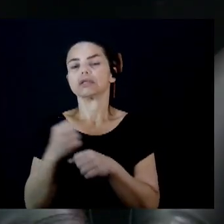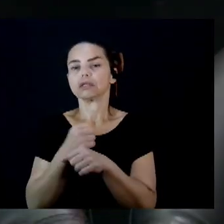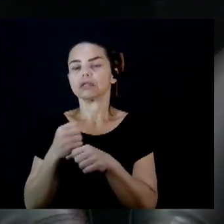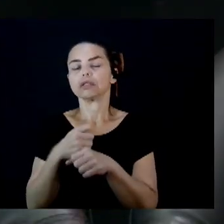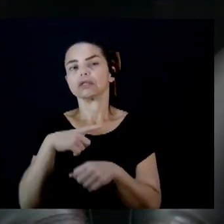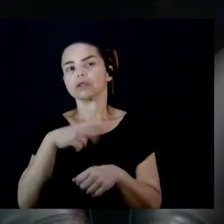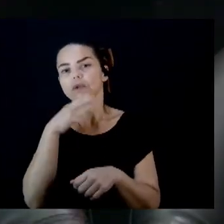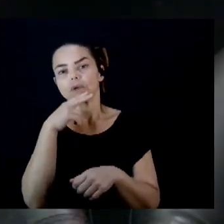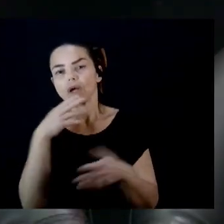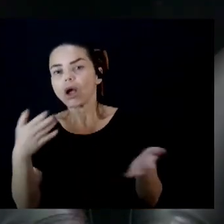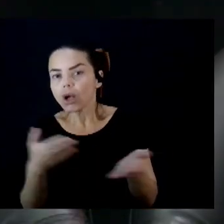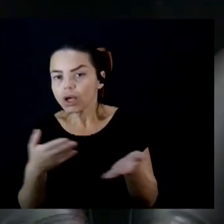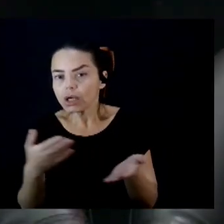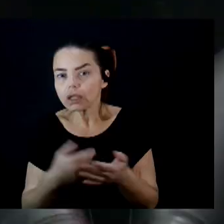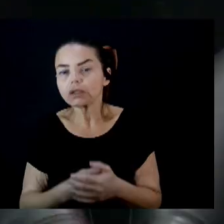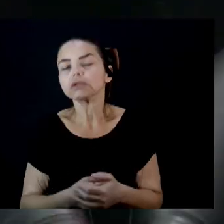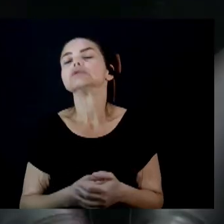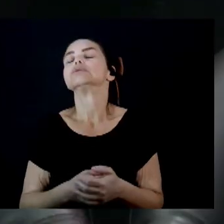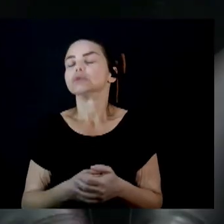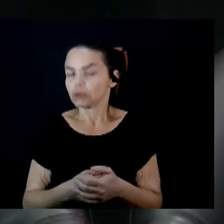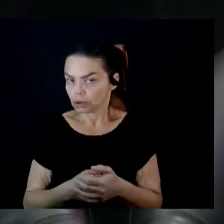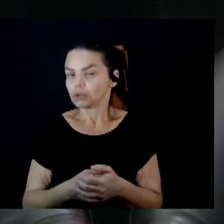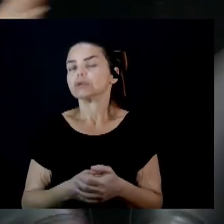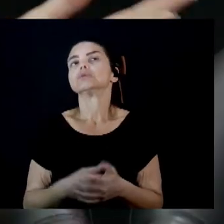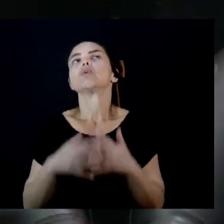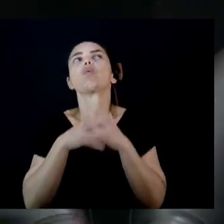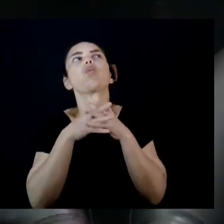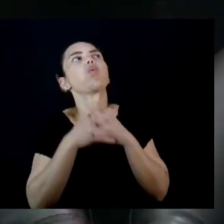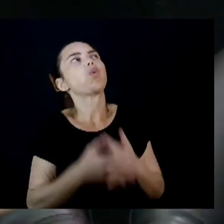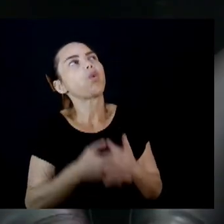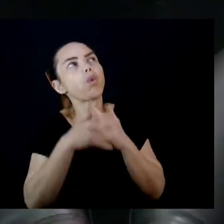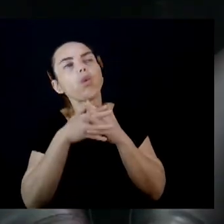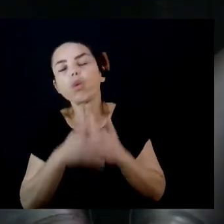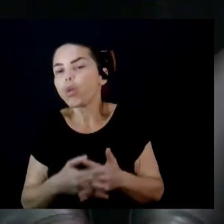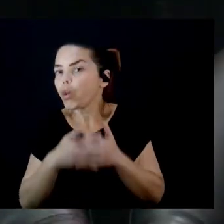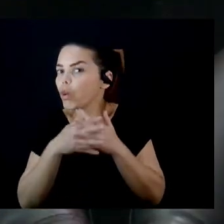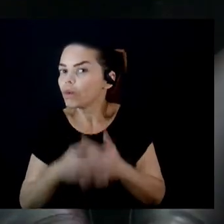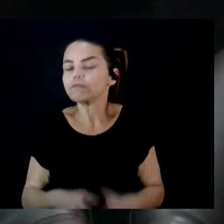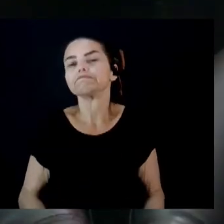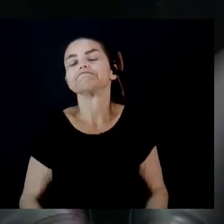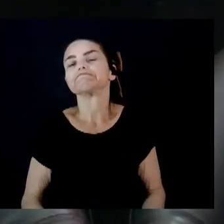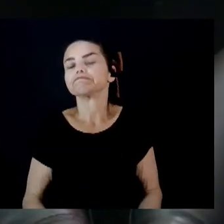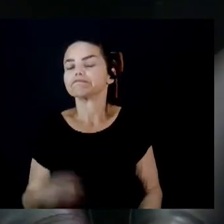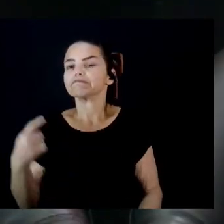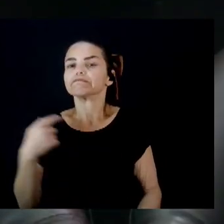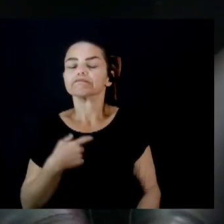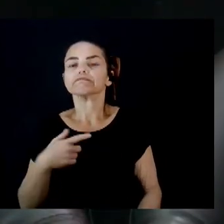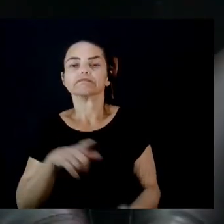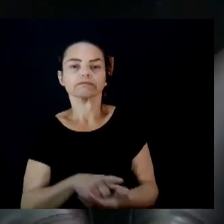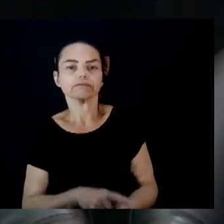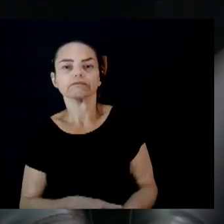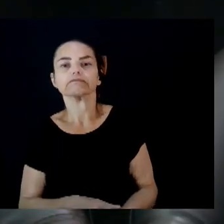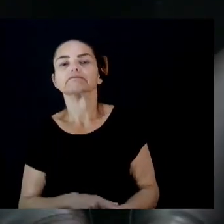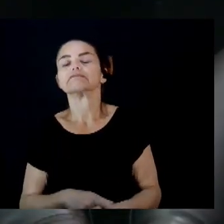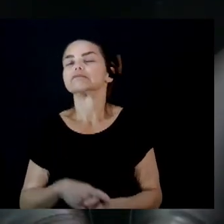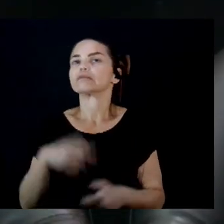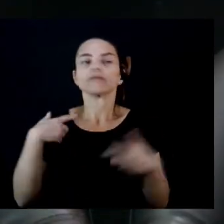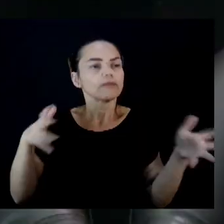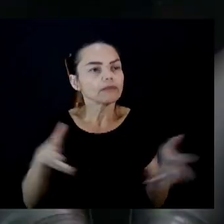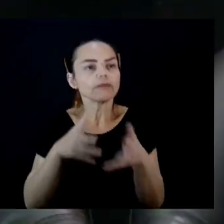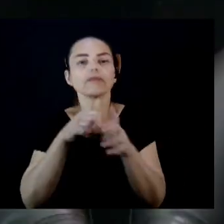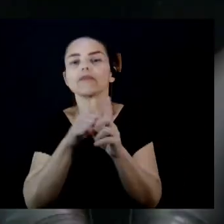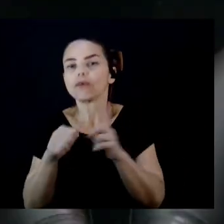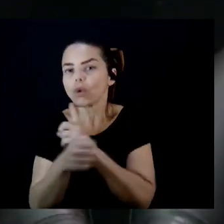Agora, gente, a gente está no pico. Tá começando. Exato, a gente está produzindo muito, contribuindo muito para a